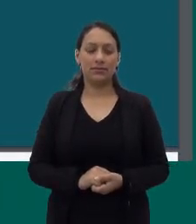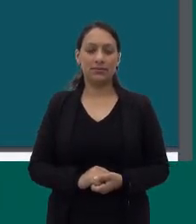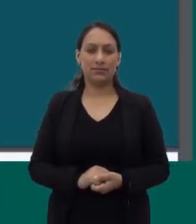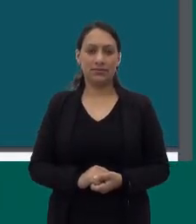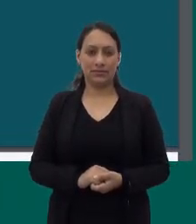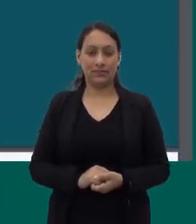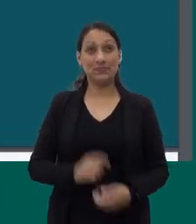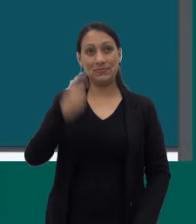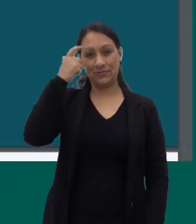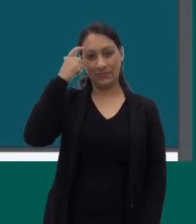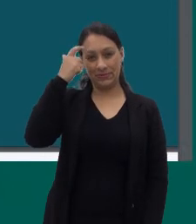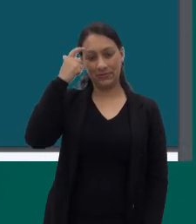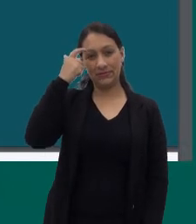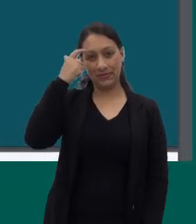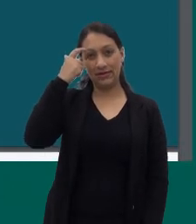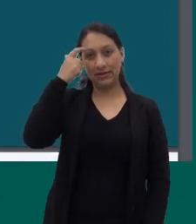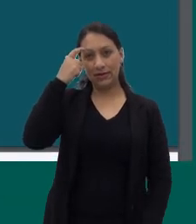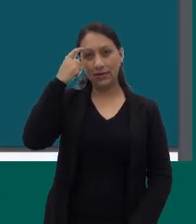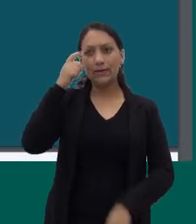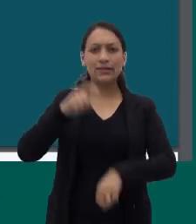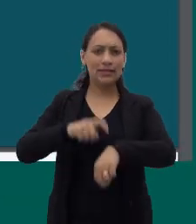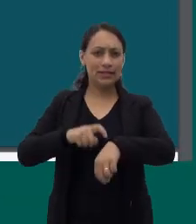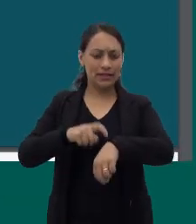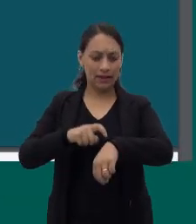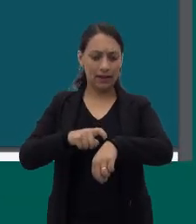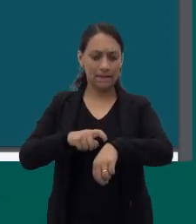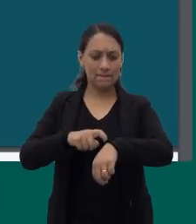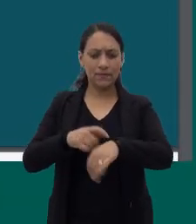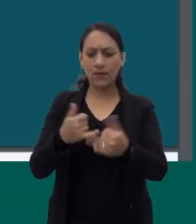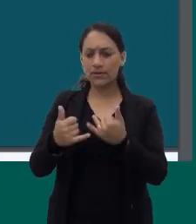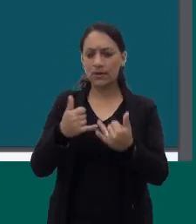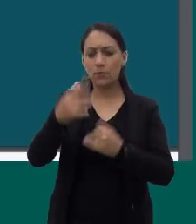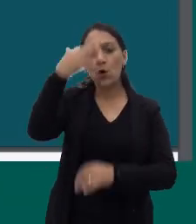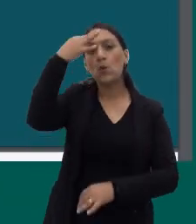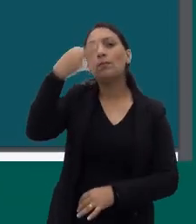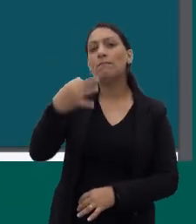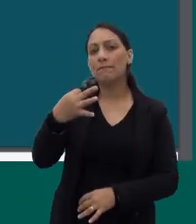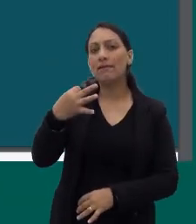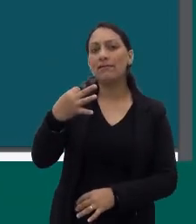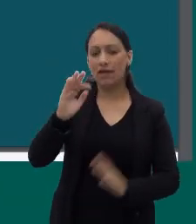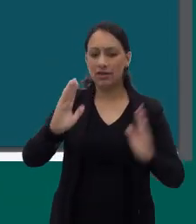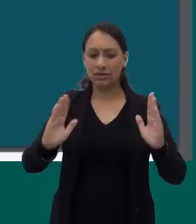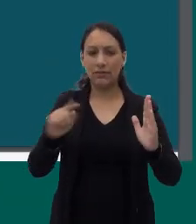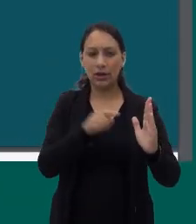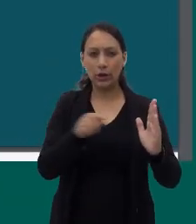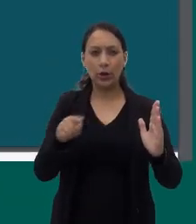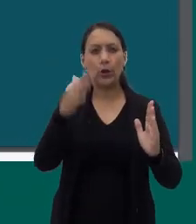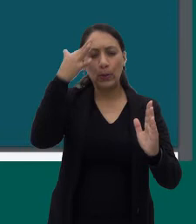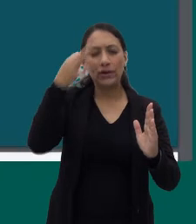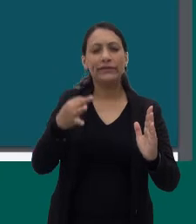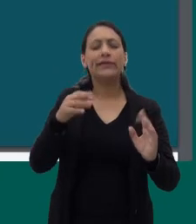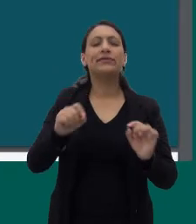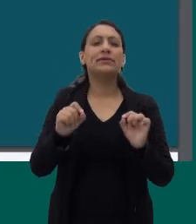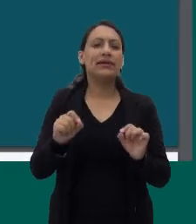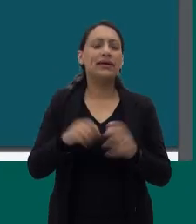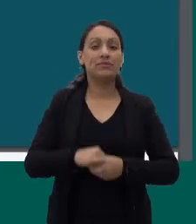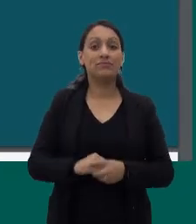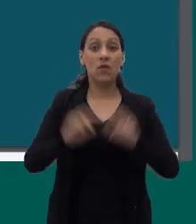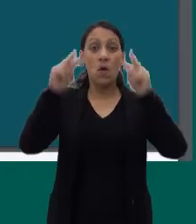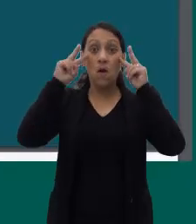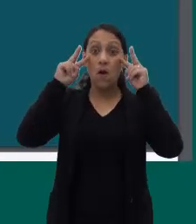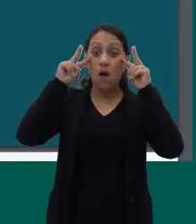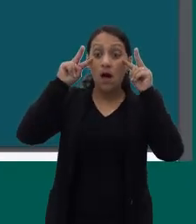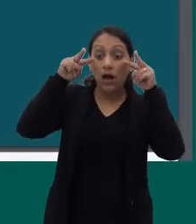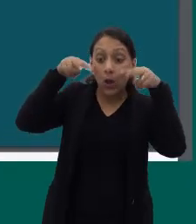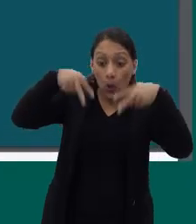E fico pensando, né, que esse tempo de compreender, né, gente, implica um reconhecimento